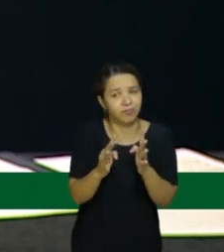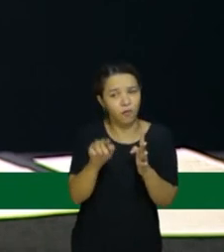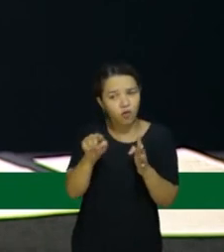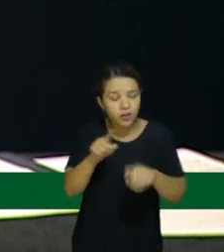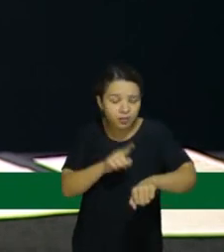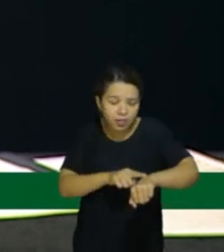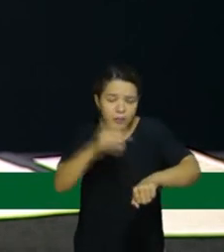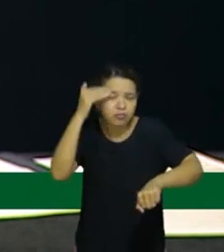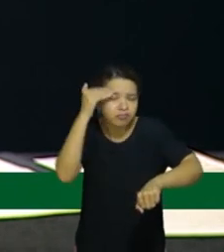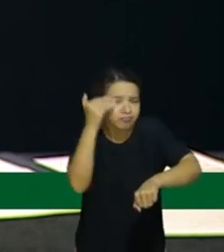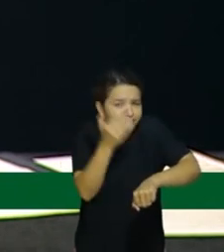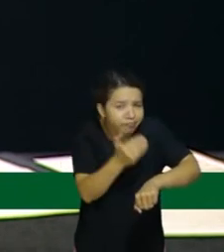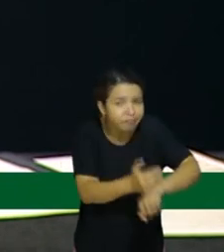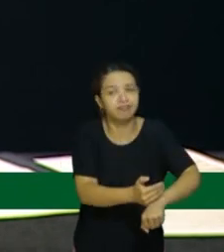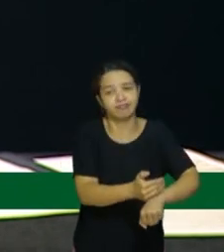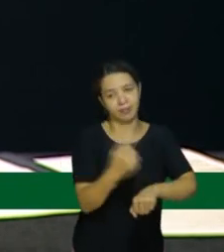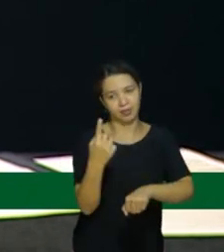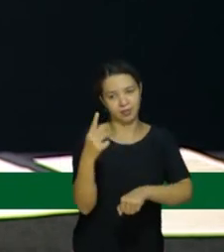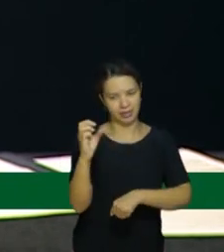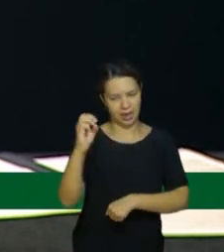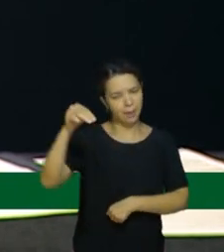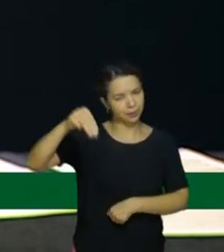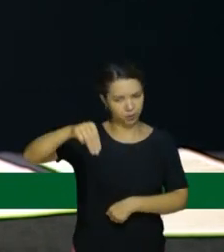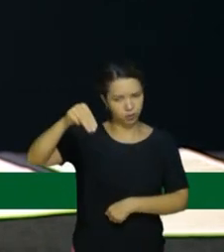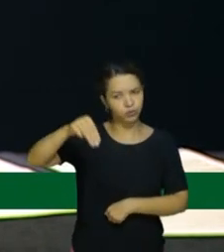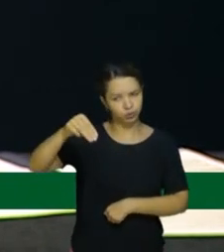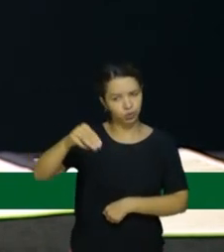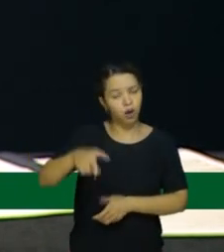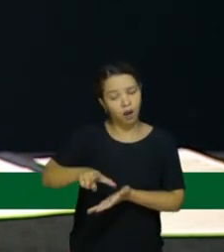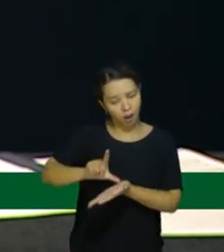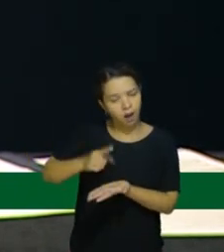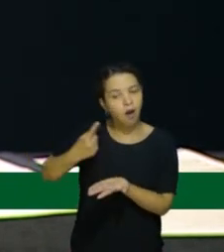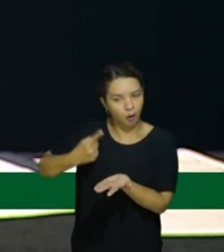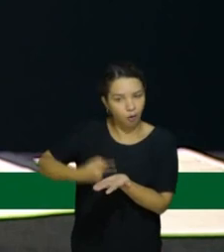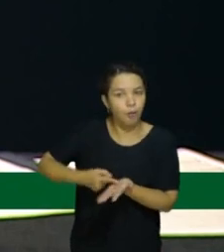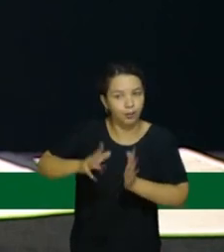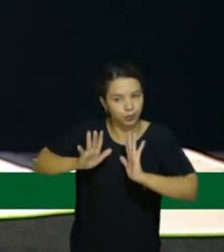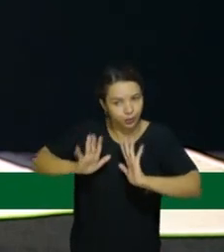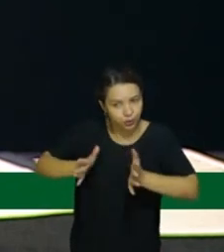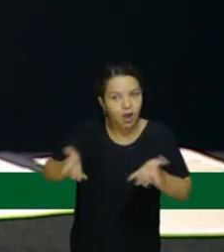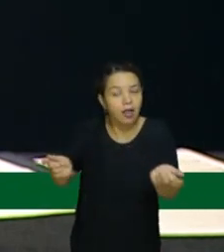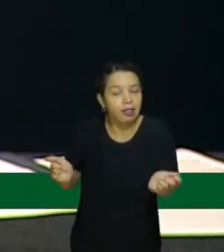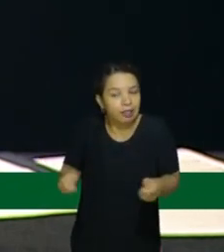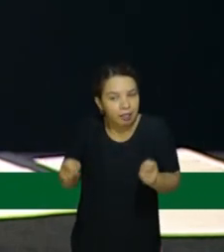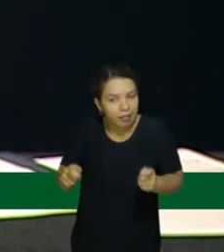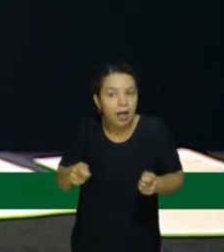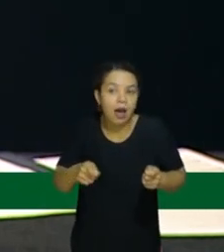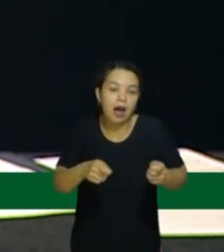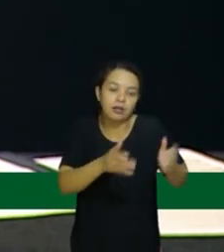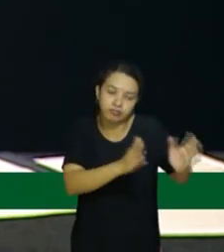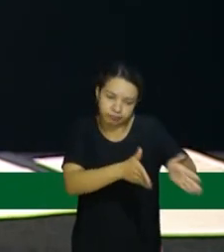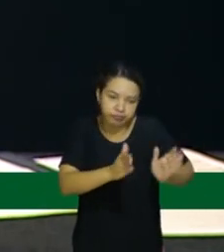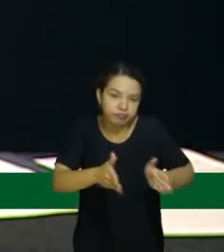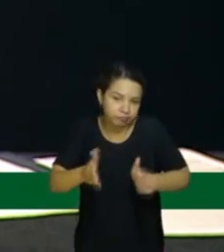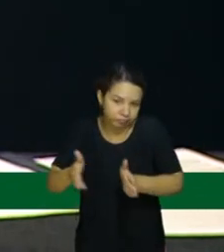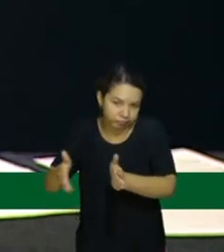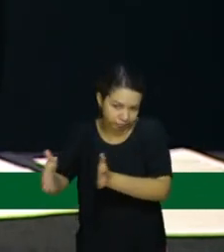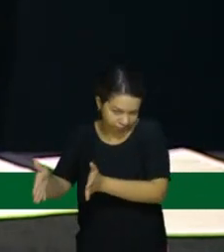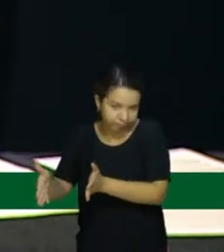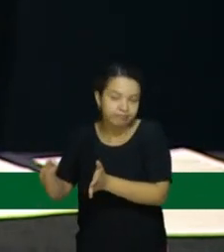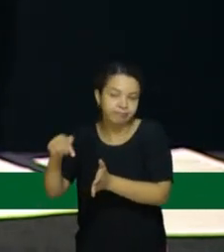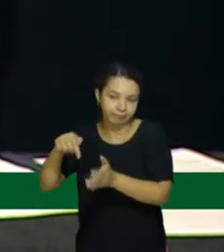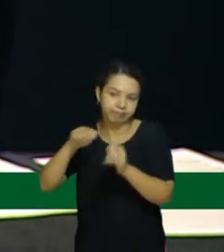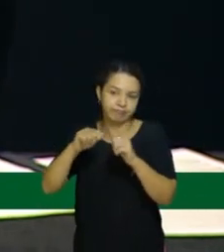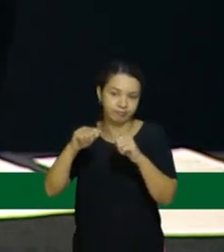ao tempo de 10 minutos que é aquilo que nós programamos para conseguirmos desempenhar todas as atividades da Assembleia porque